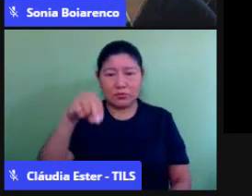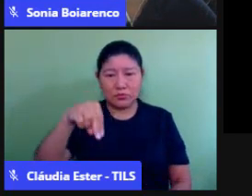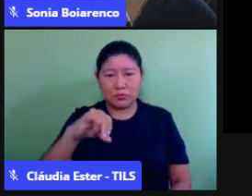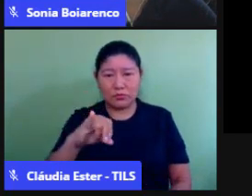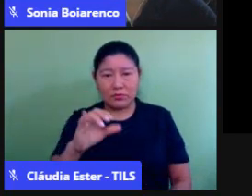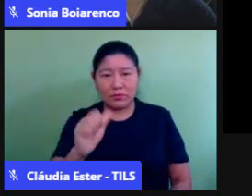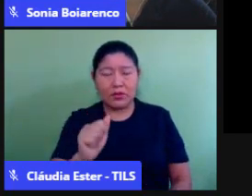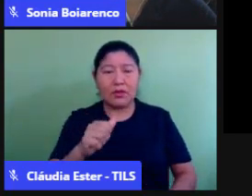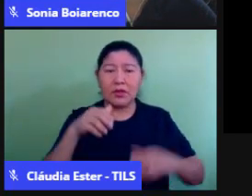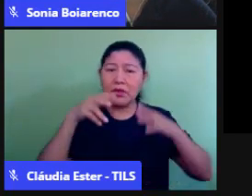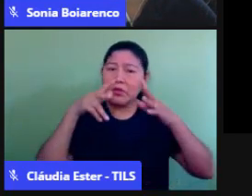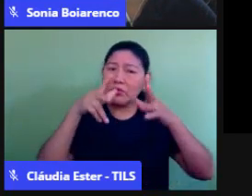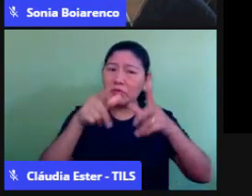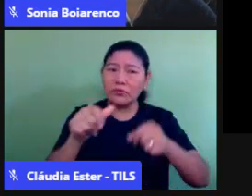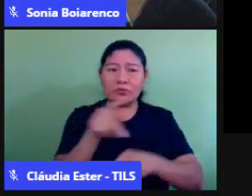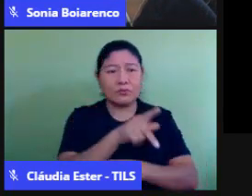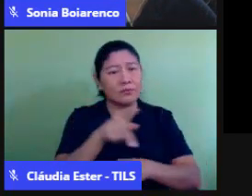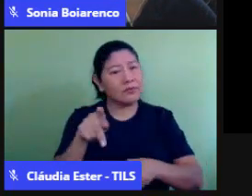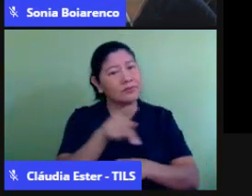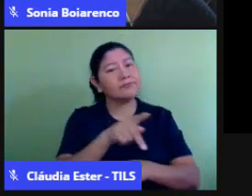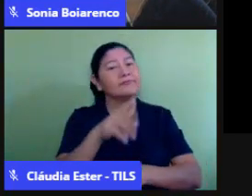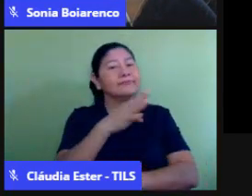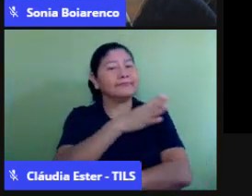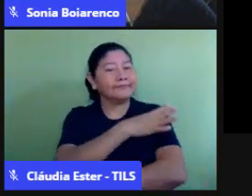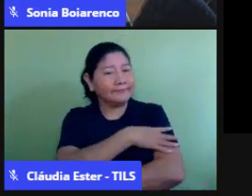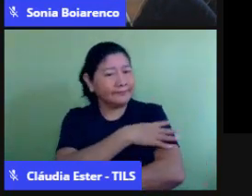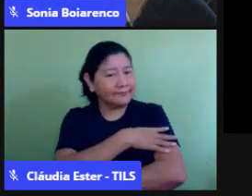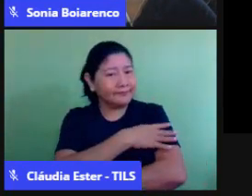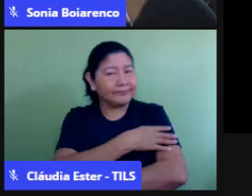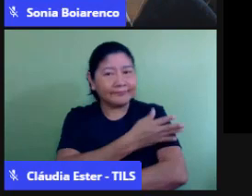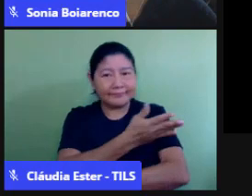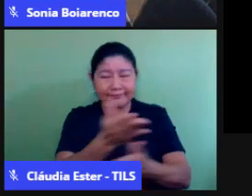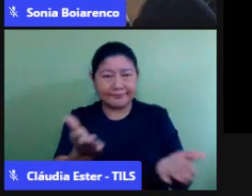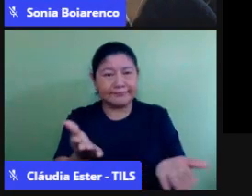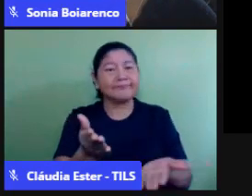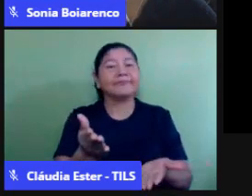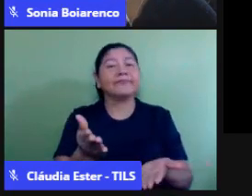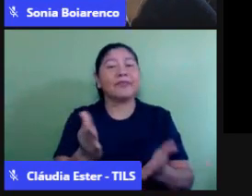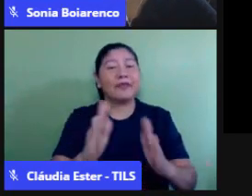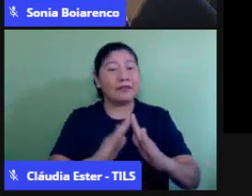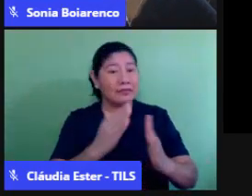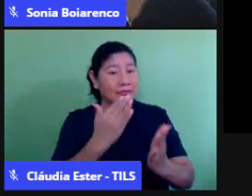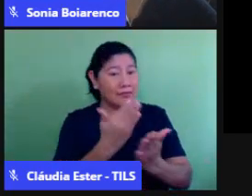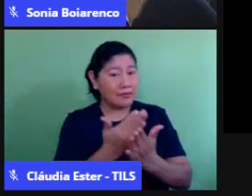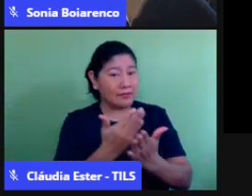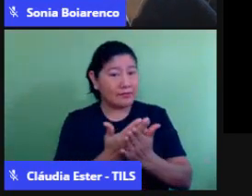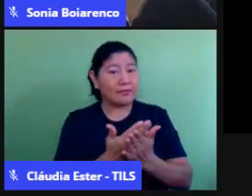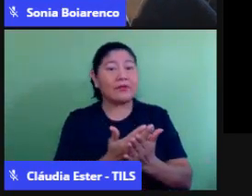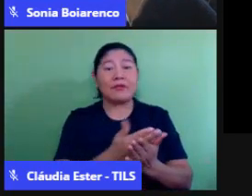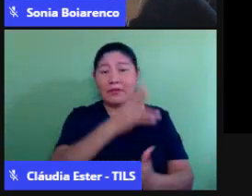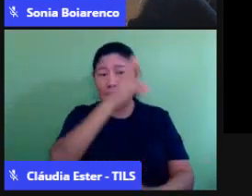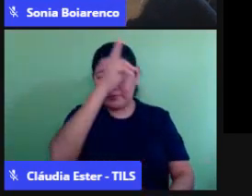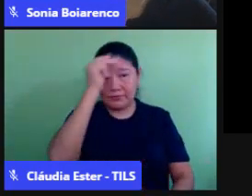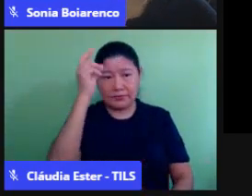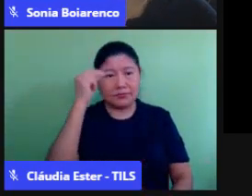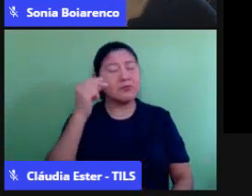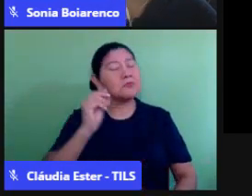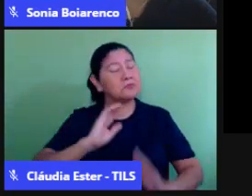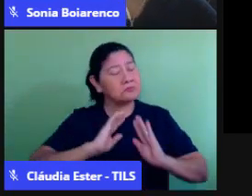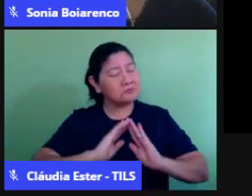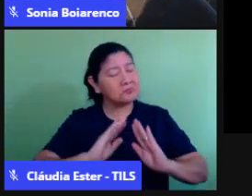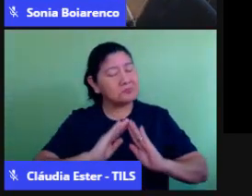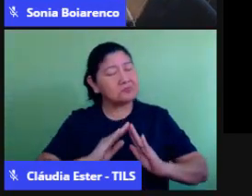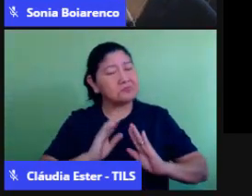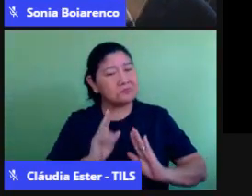professores dos quartos anos da REME podem contar conosco para além, né, dessas reflexões